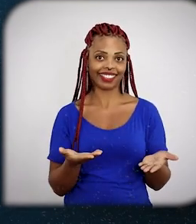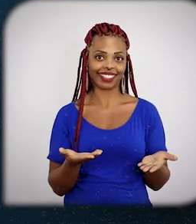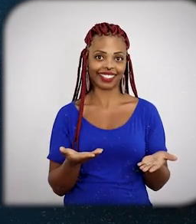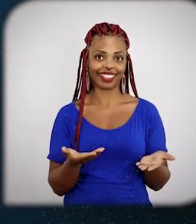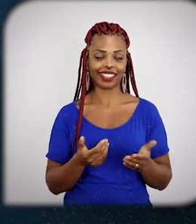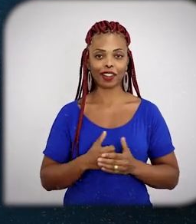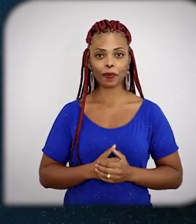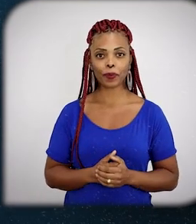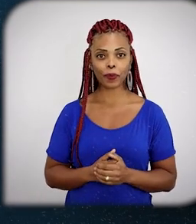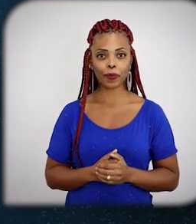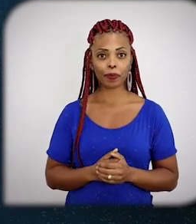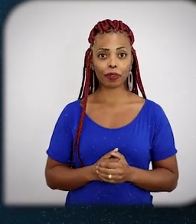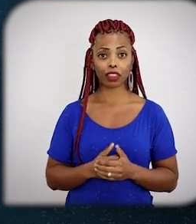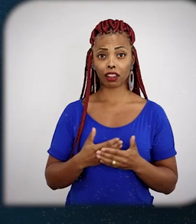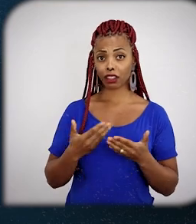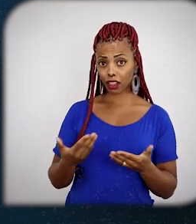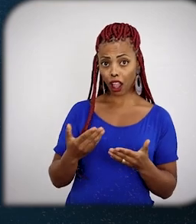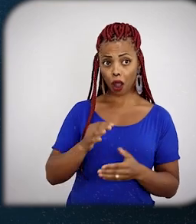Então,